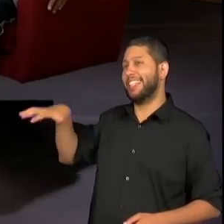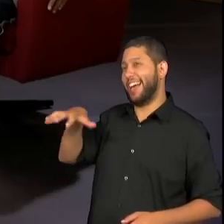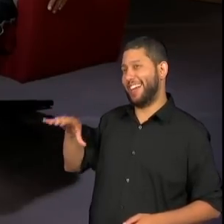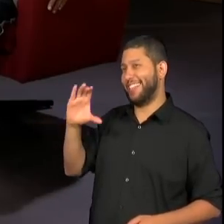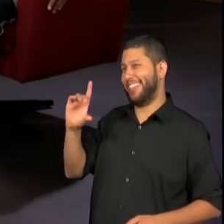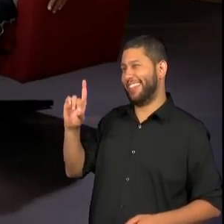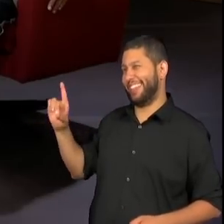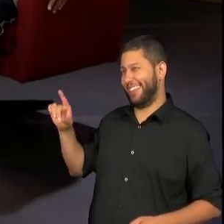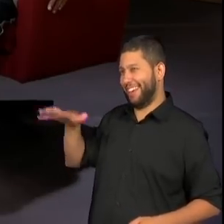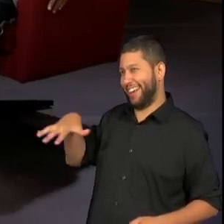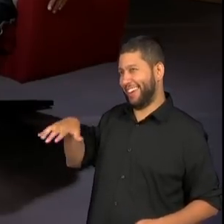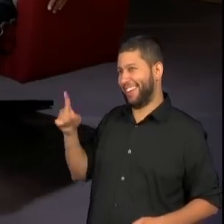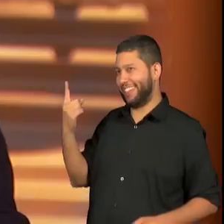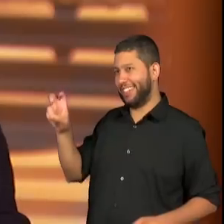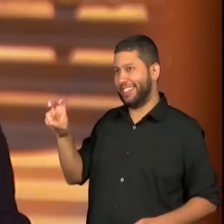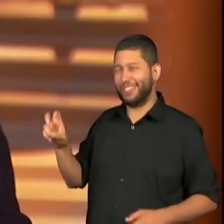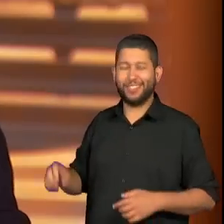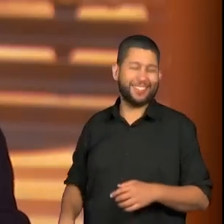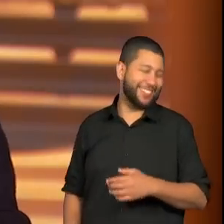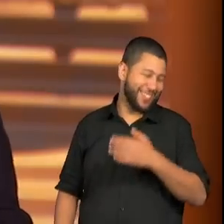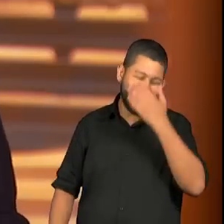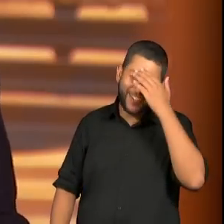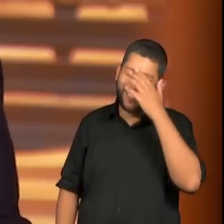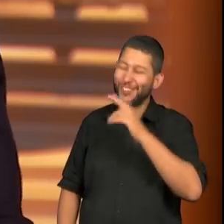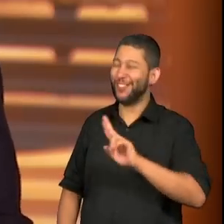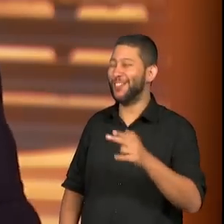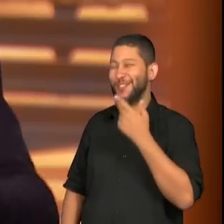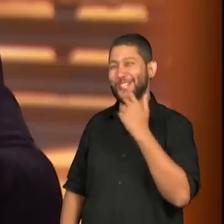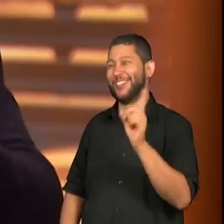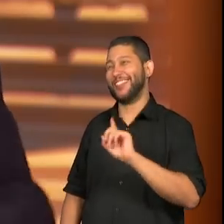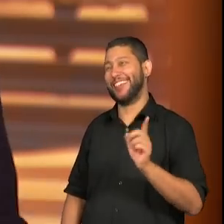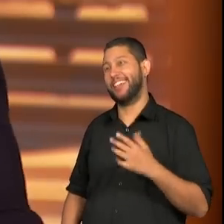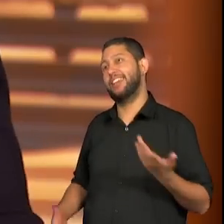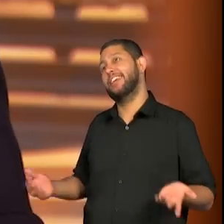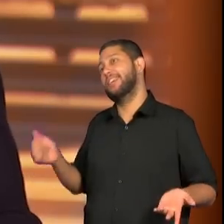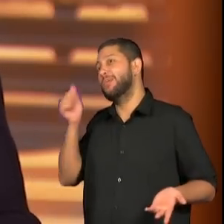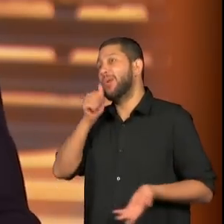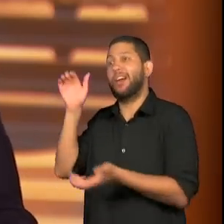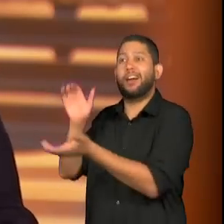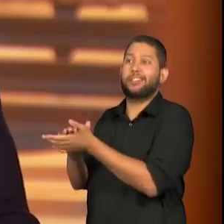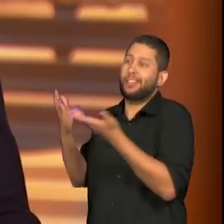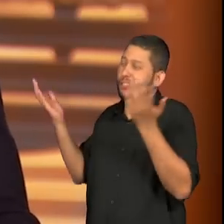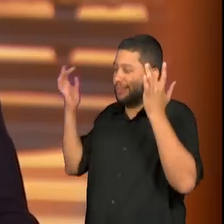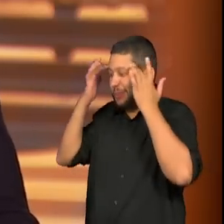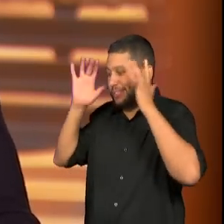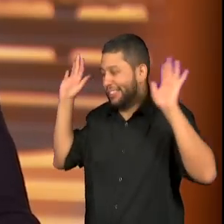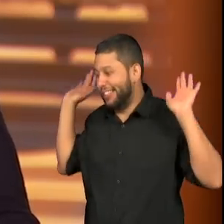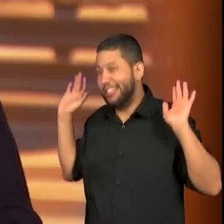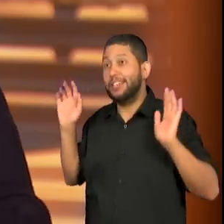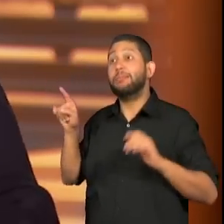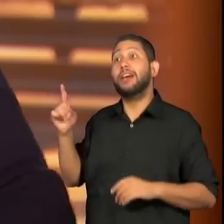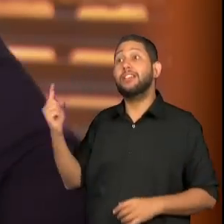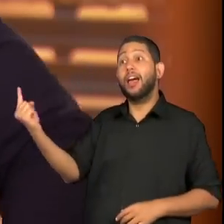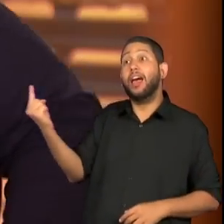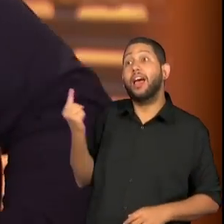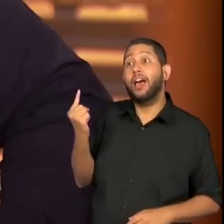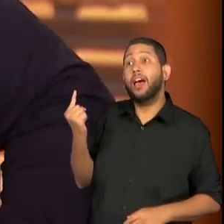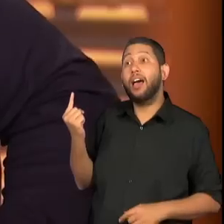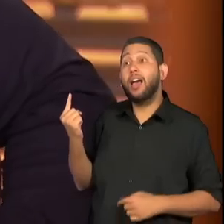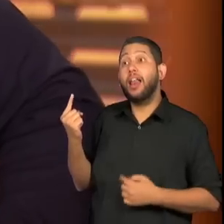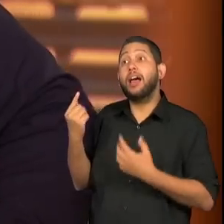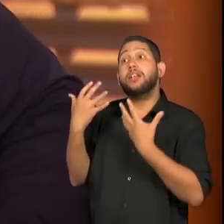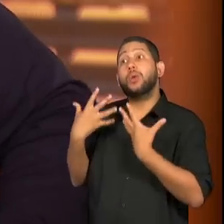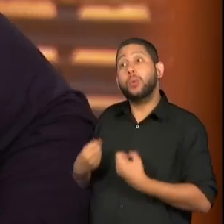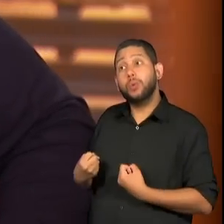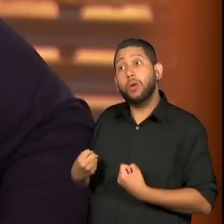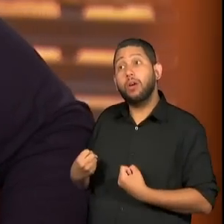Deus. Não vou falar o nome dela. Ah, fala. Não, não vou falar o nome dela, porque hoje em dia a moça pode ser casada e tudo. Mas lá do 15, ela não saiu comigo